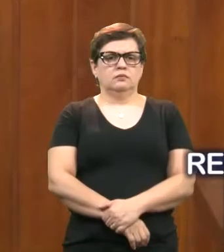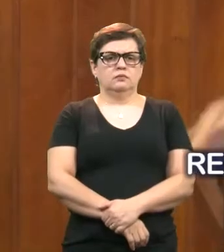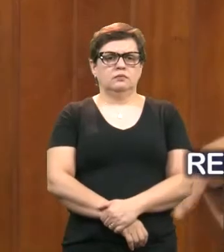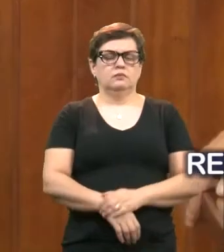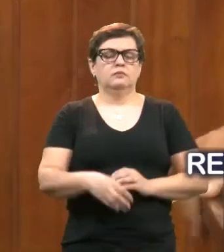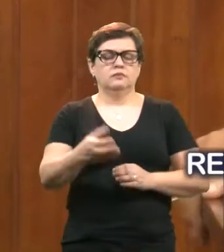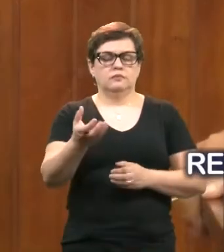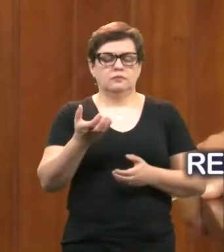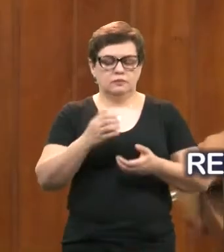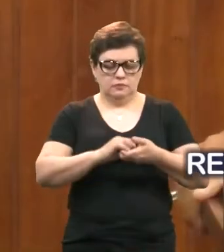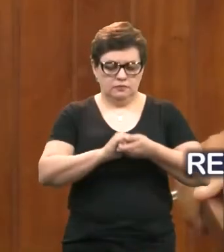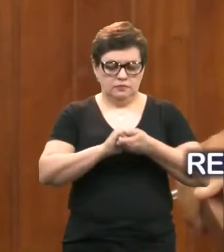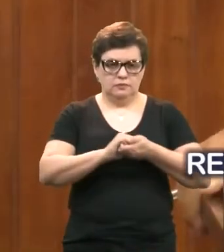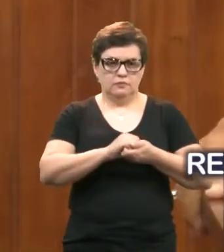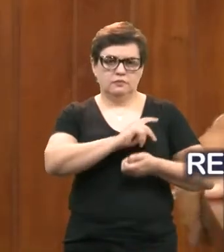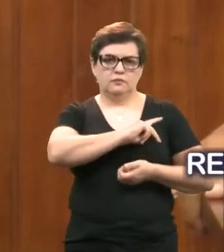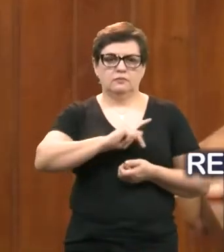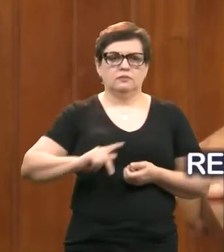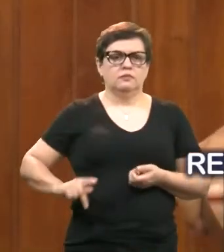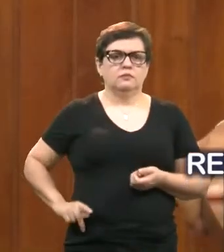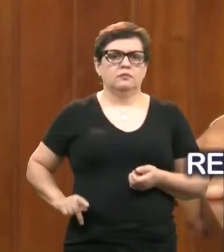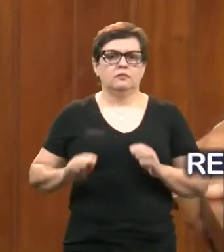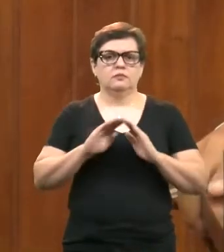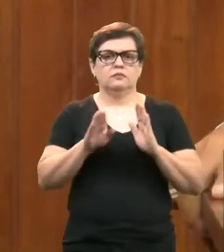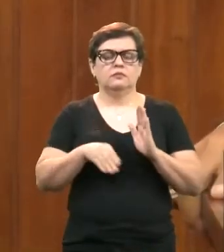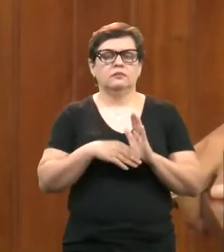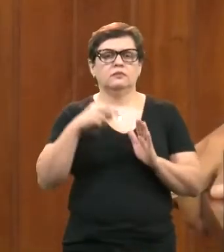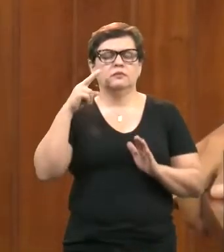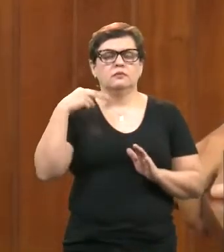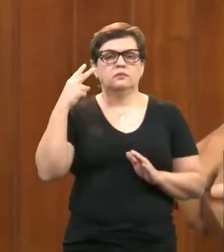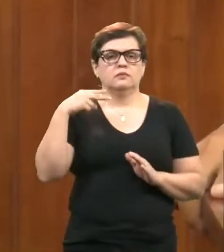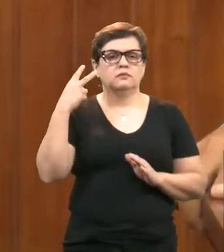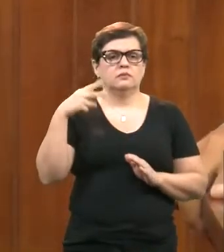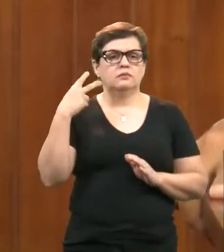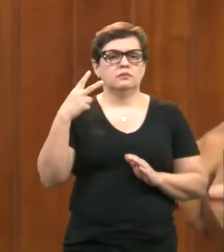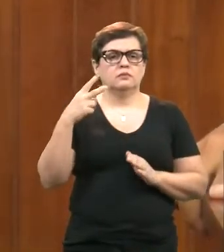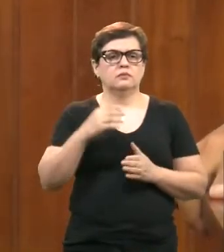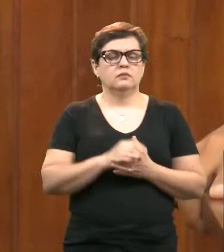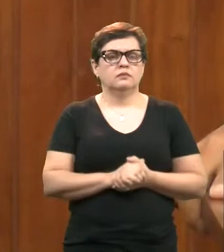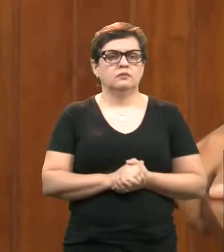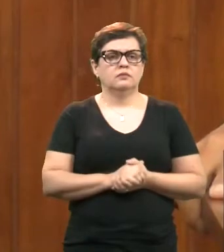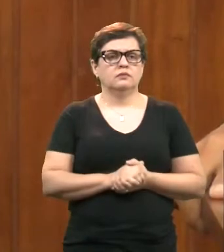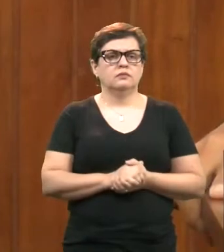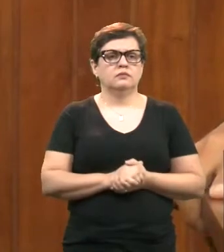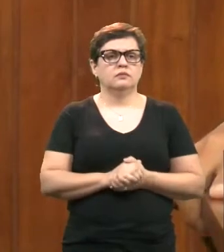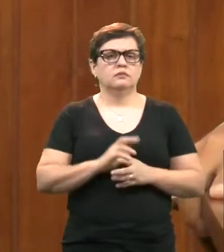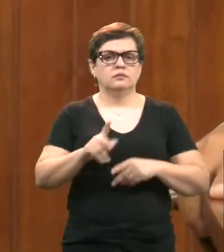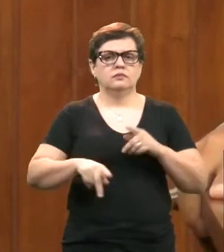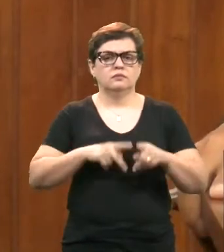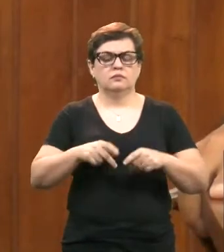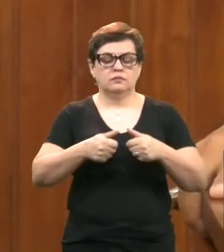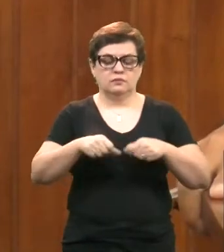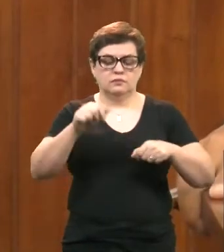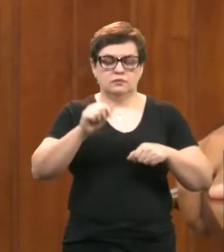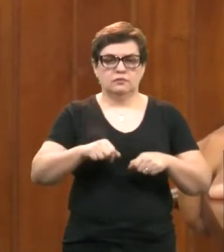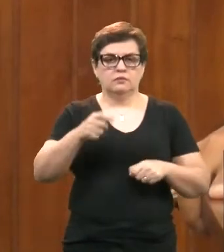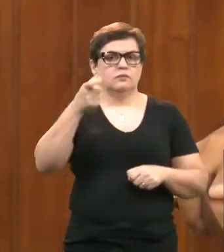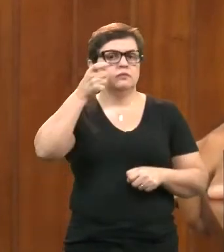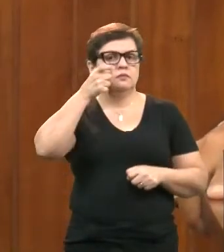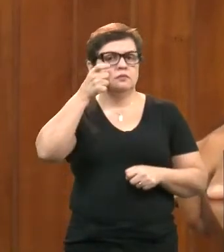cumprimentar o senhor presidente, senhores vereadores, senhora vereadora, população presente que nos assiste nesse